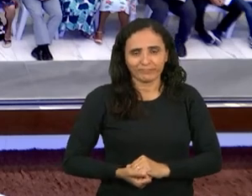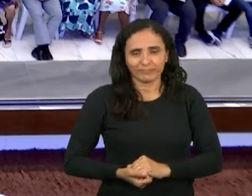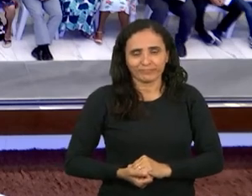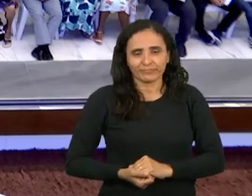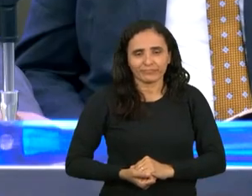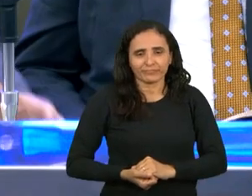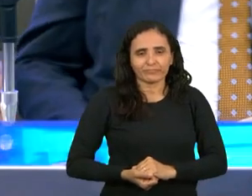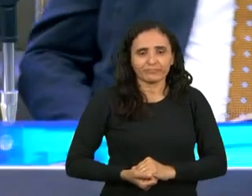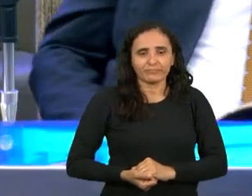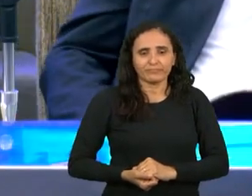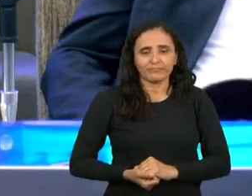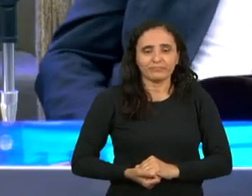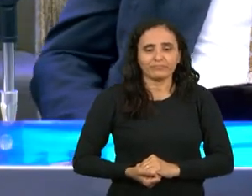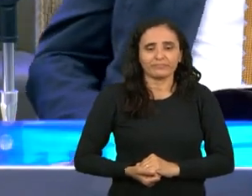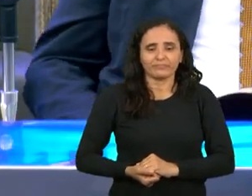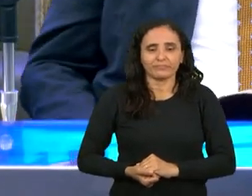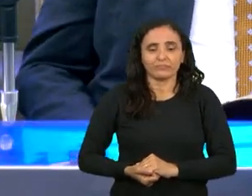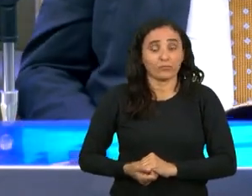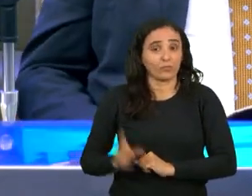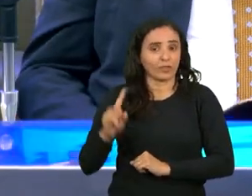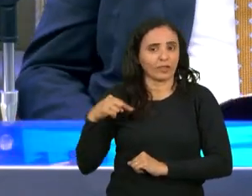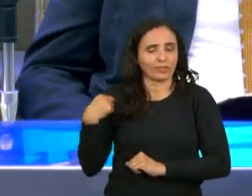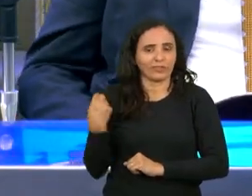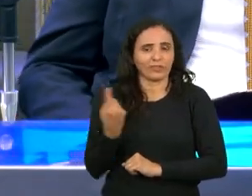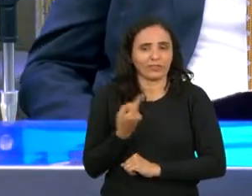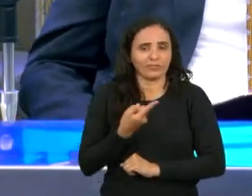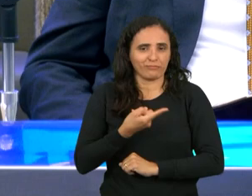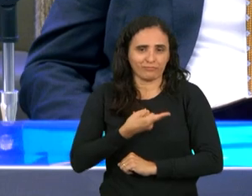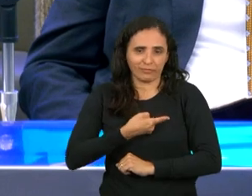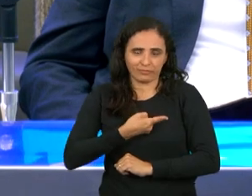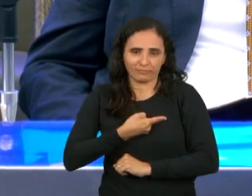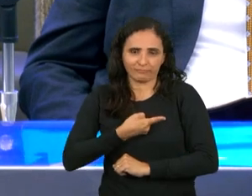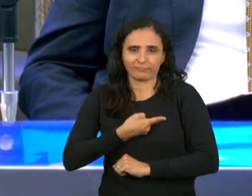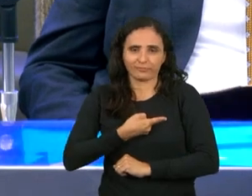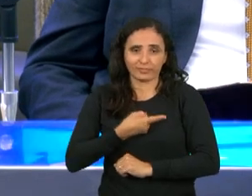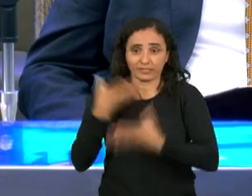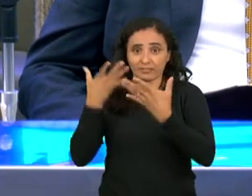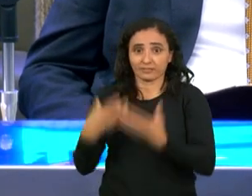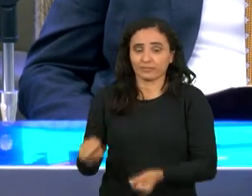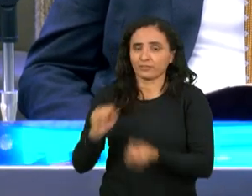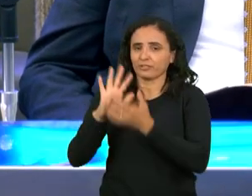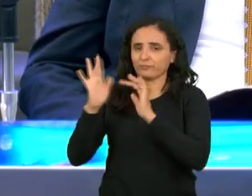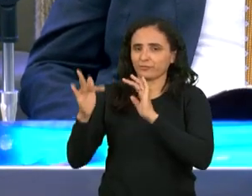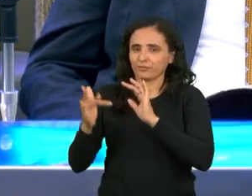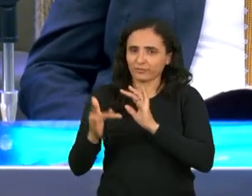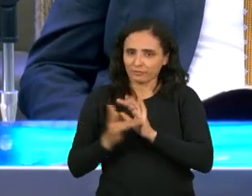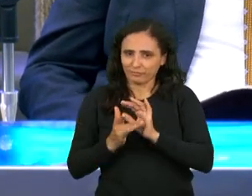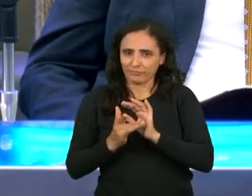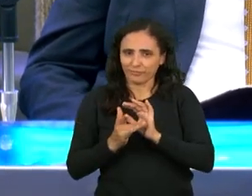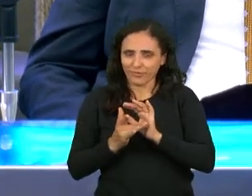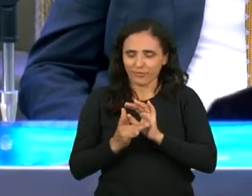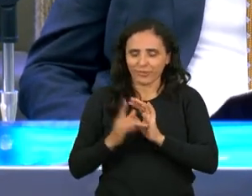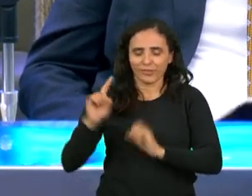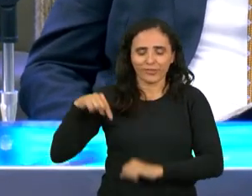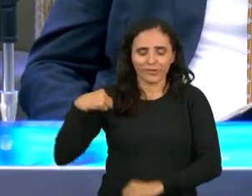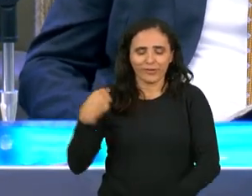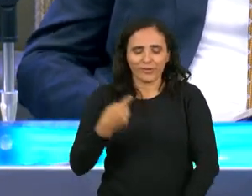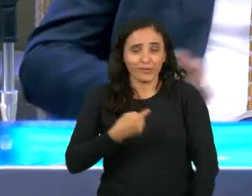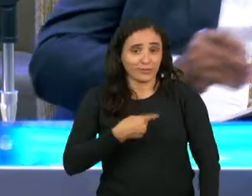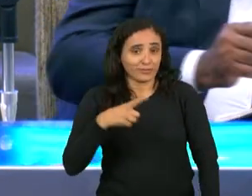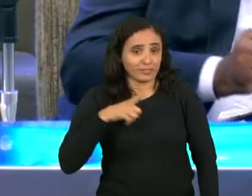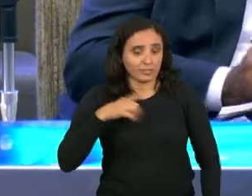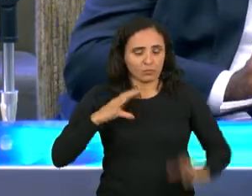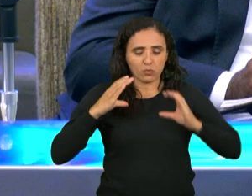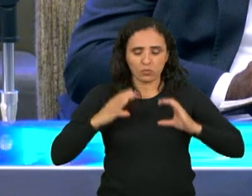então já que nós saímos de lá ele disse que nós não estamos mais levados por